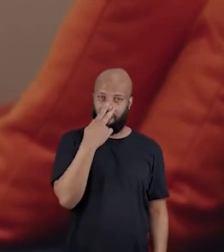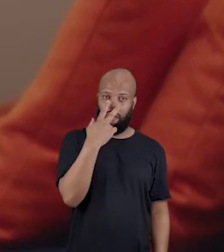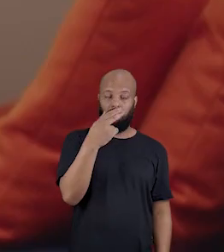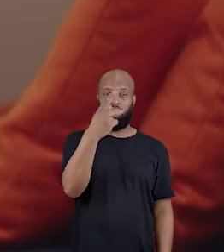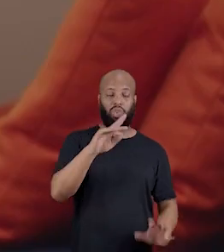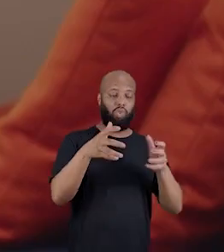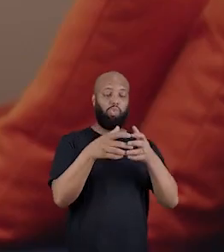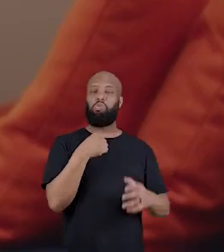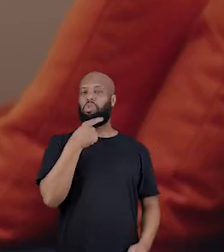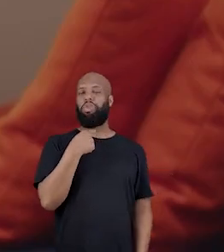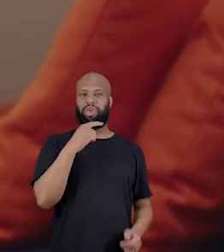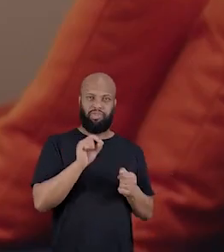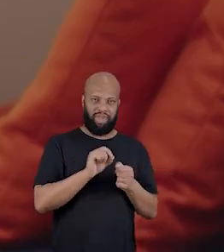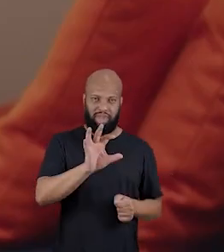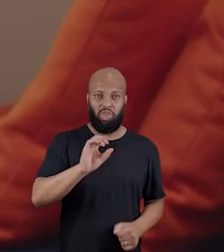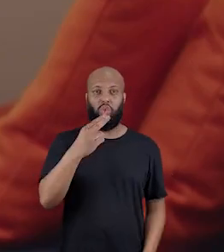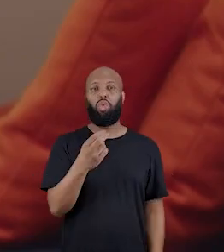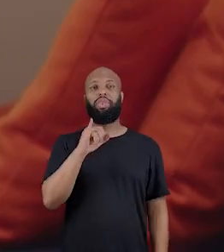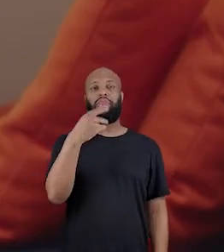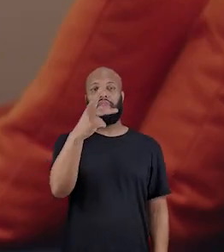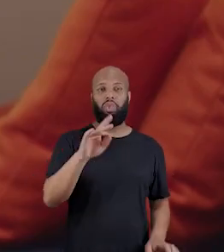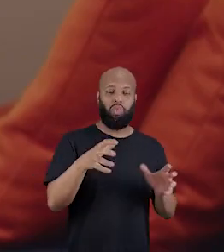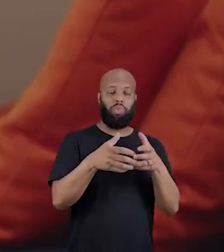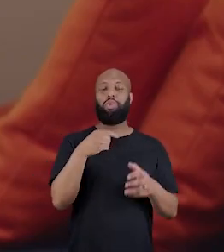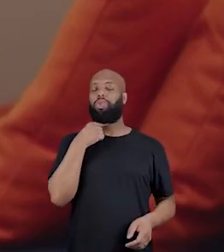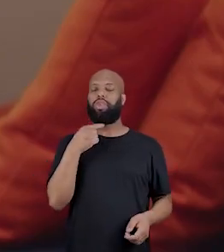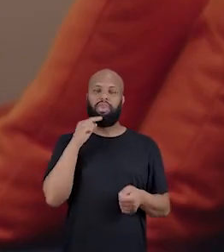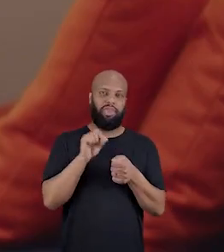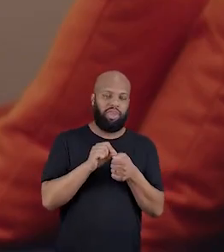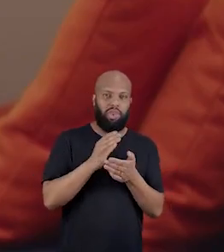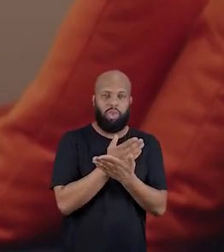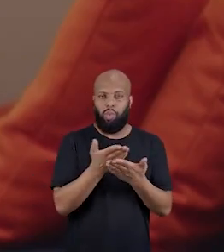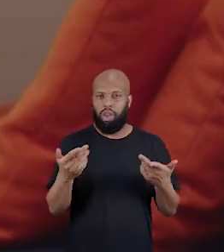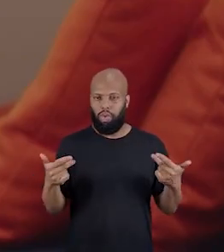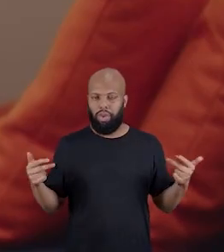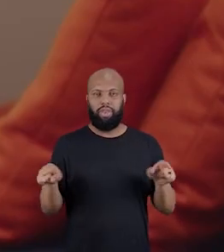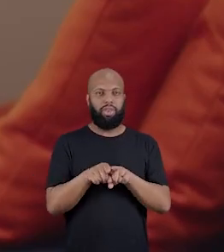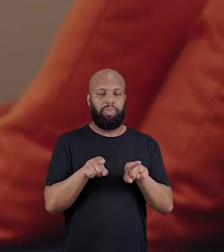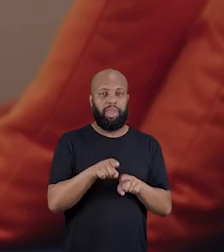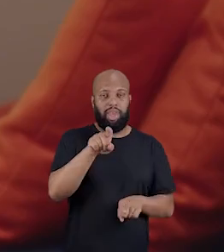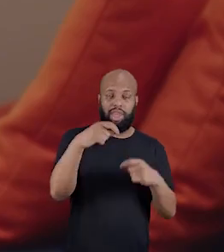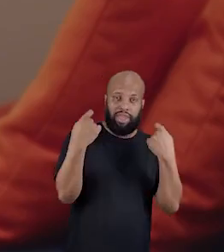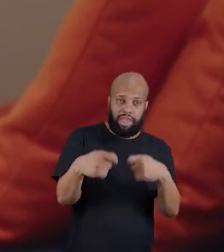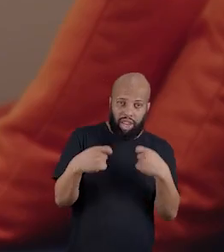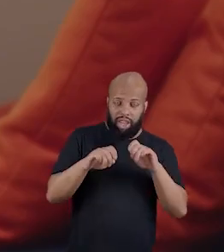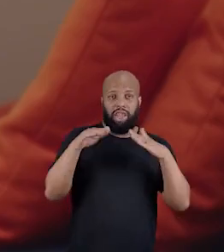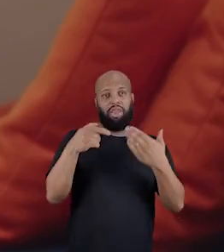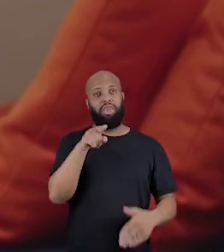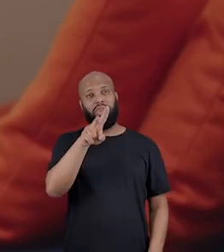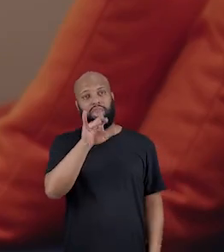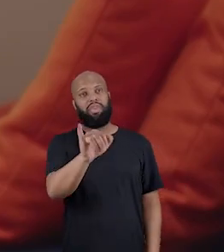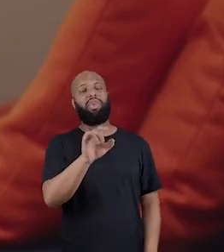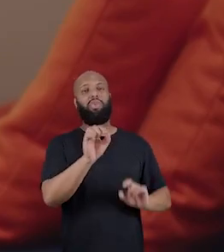se você acha que seu time não é capaz de fazer algo, ou se o seu time não te dá sinais de que é capaz de fazer algo ali que você